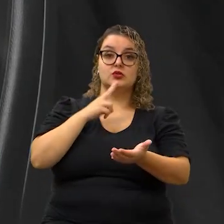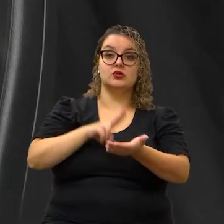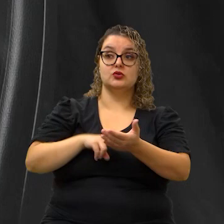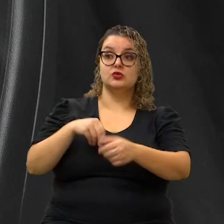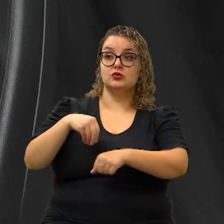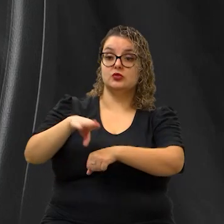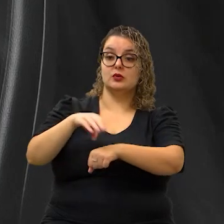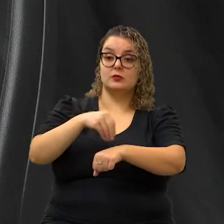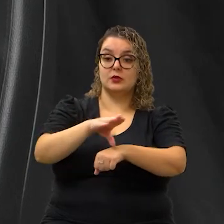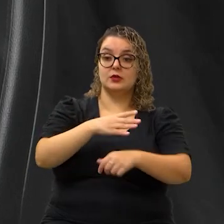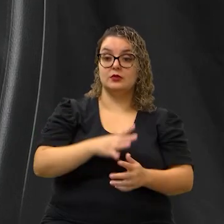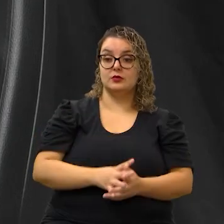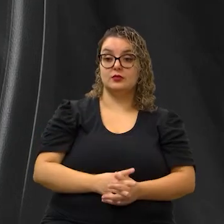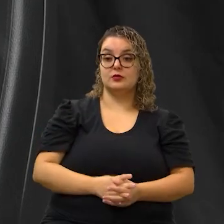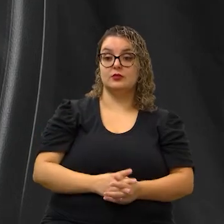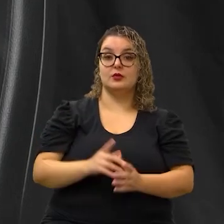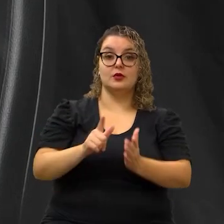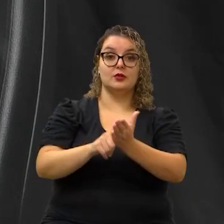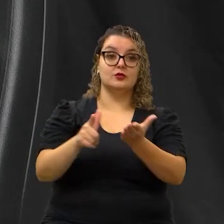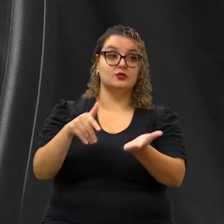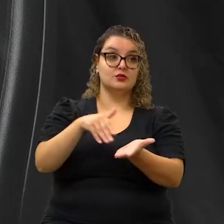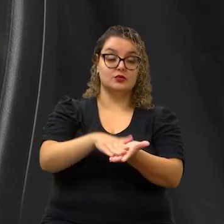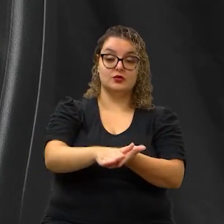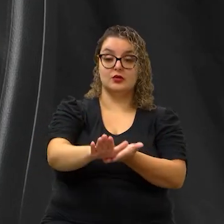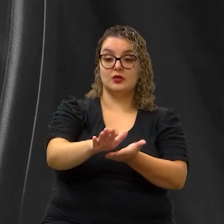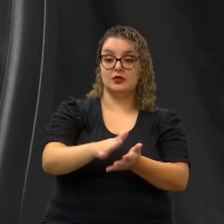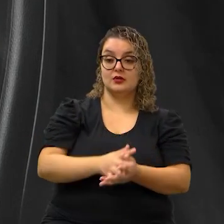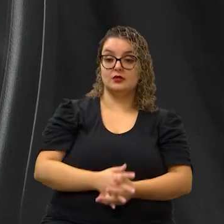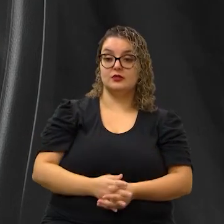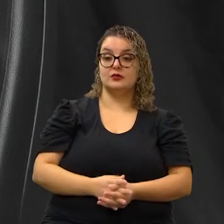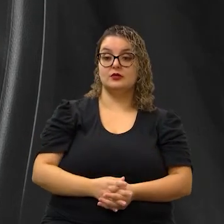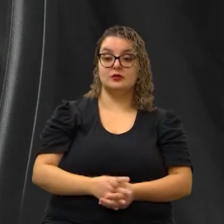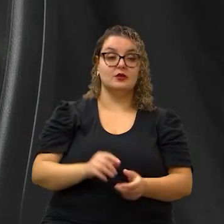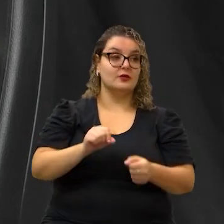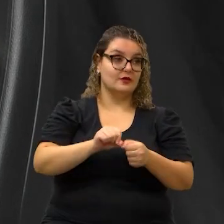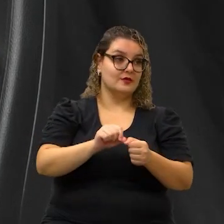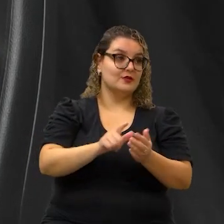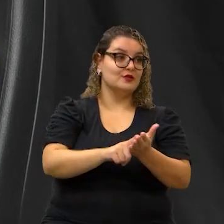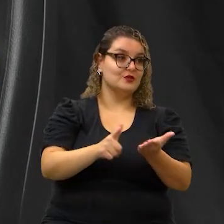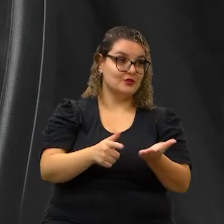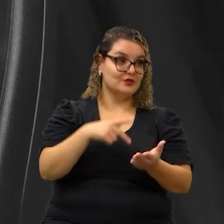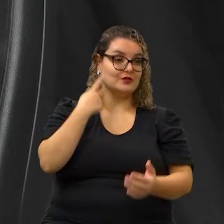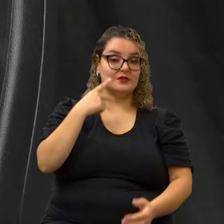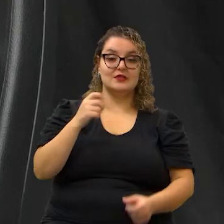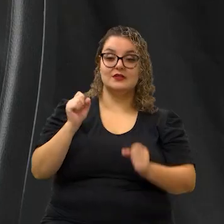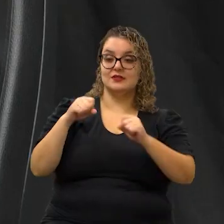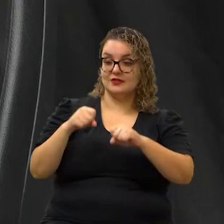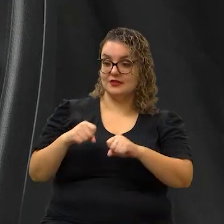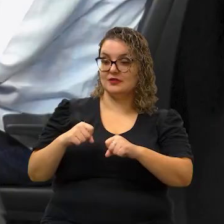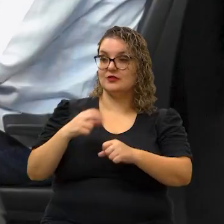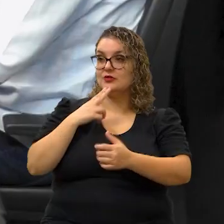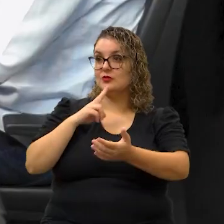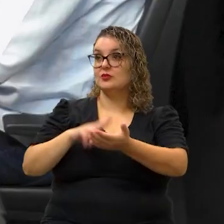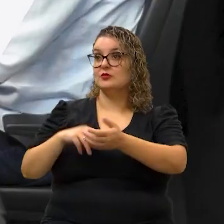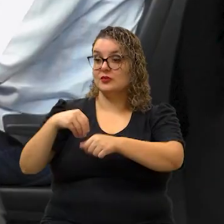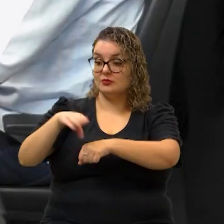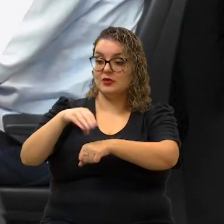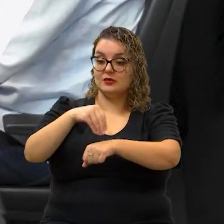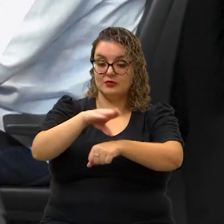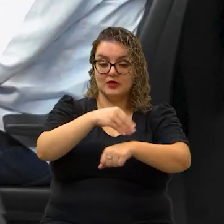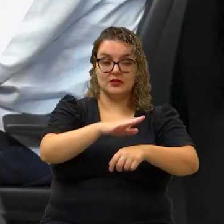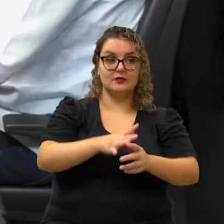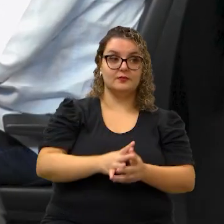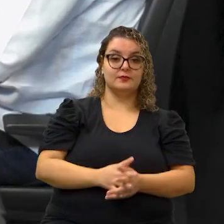assim com envio de carta, de jornal impresso, Fazia o jornalzinho do vereador. O jornalzinho, né? Mandava